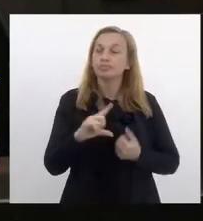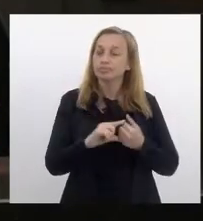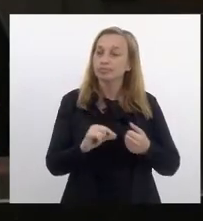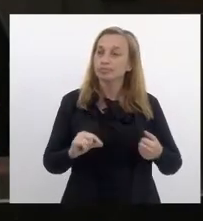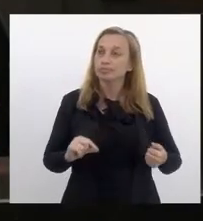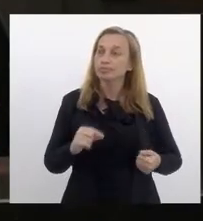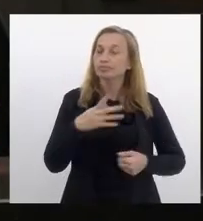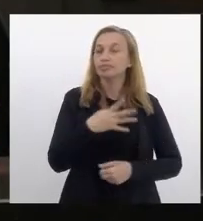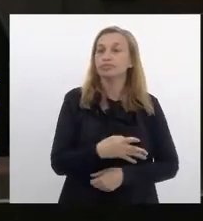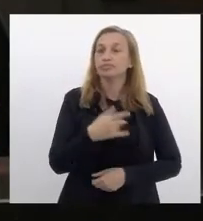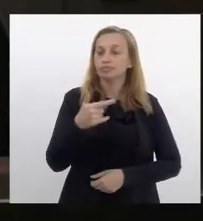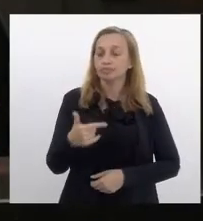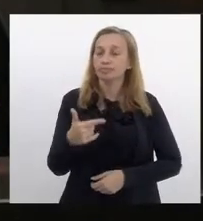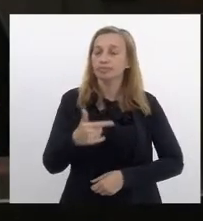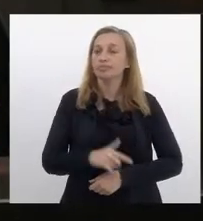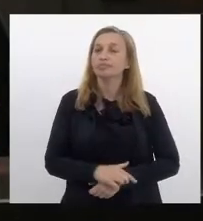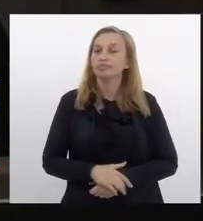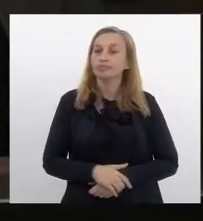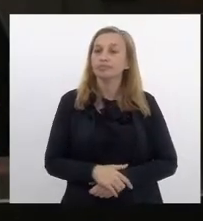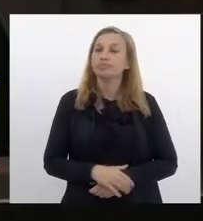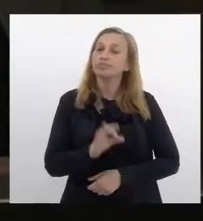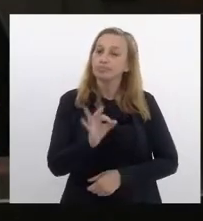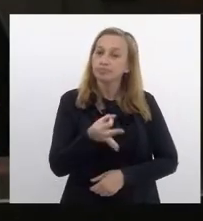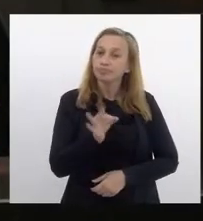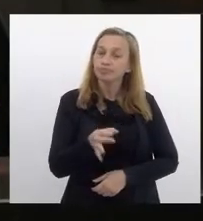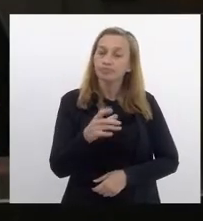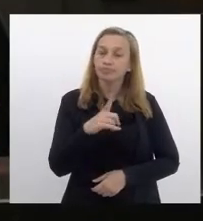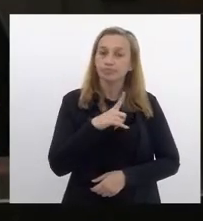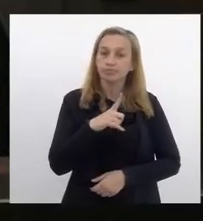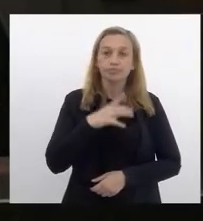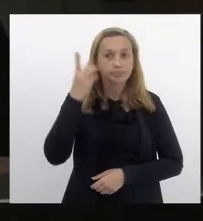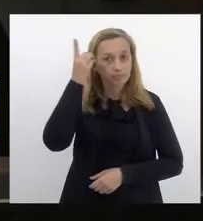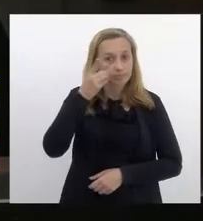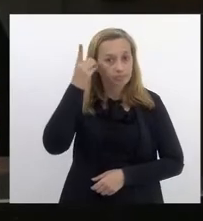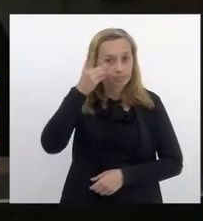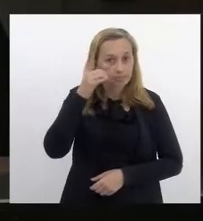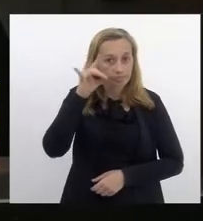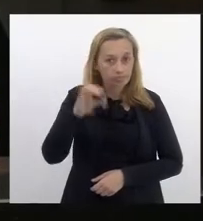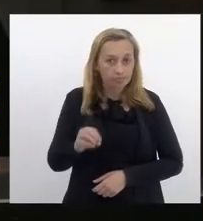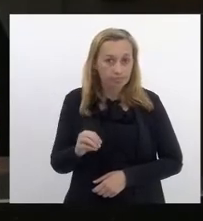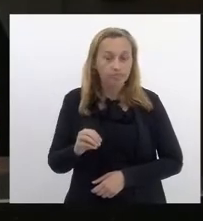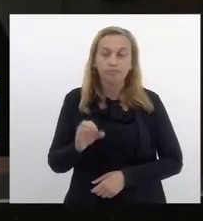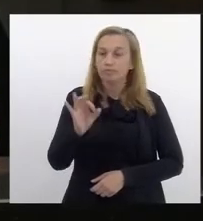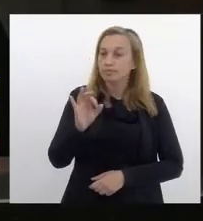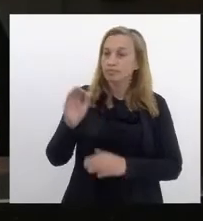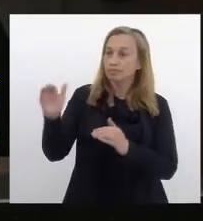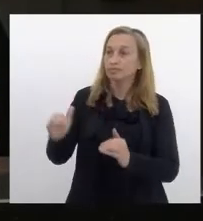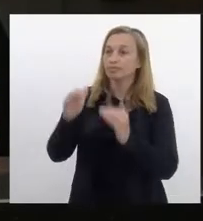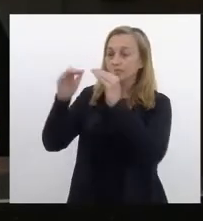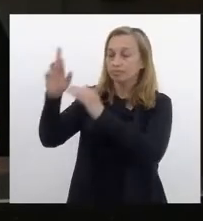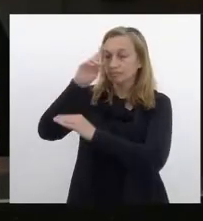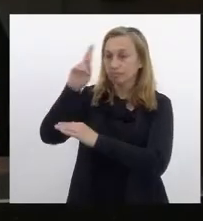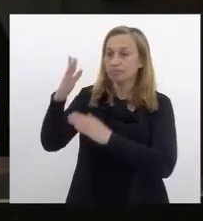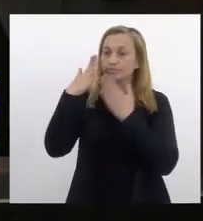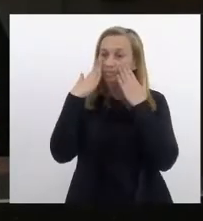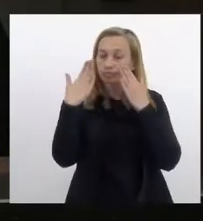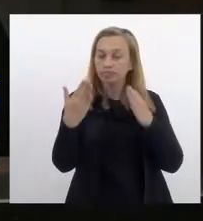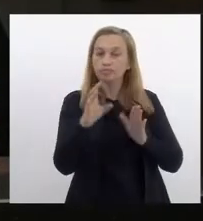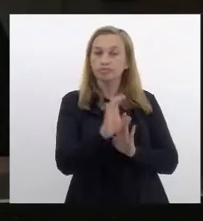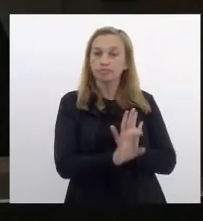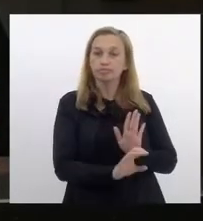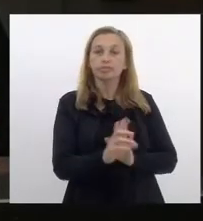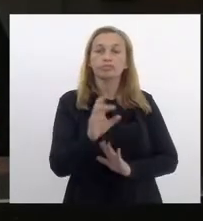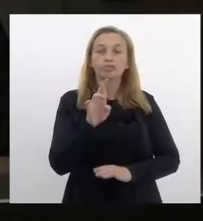artigo 42. Tenho certeza, deputado Marcelo Seu Dino, que Vossa Excelência apresentou emendas, que